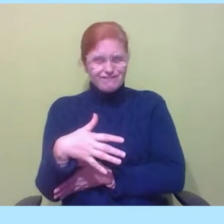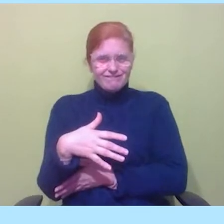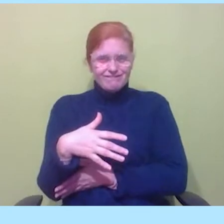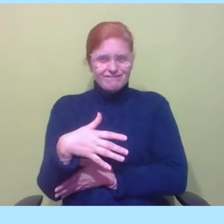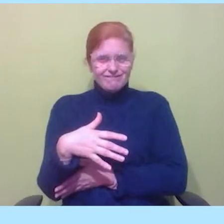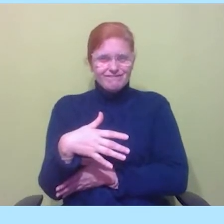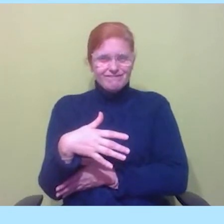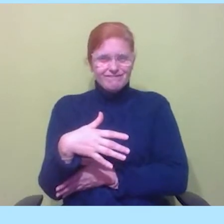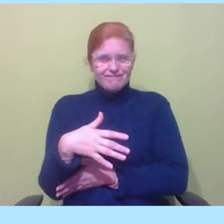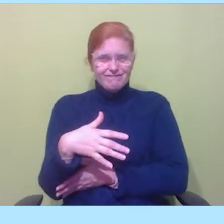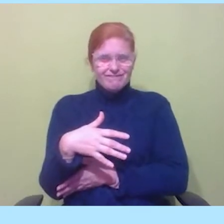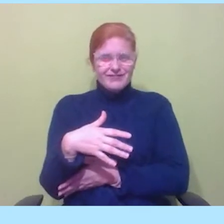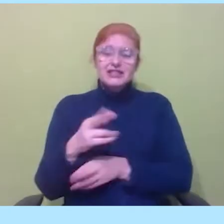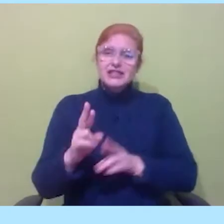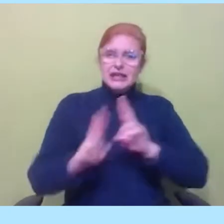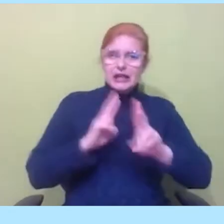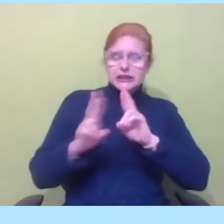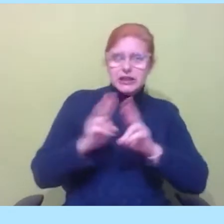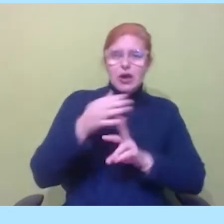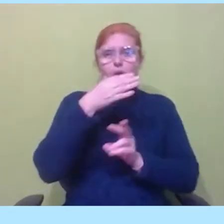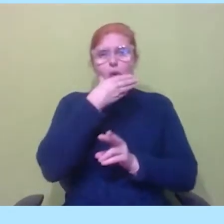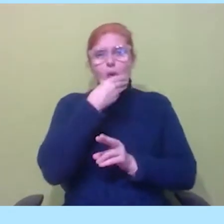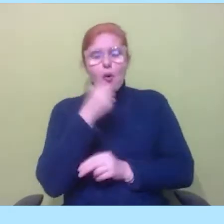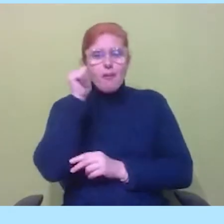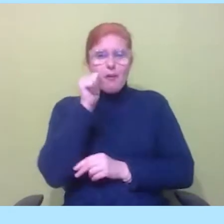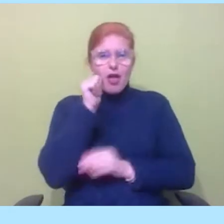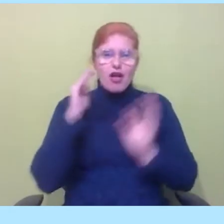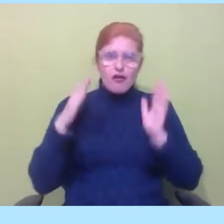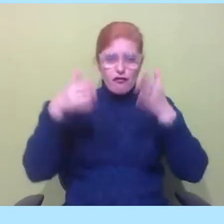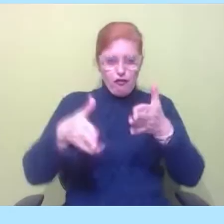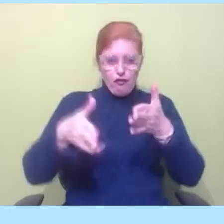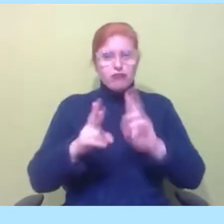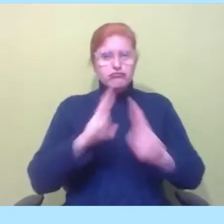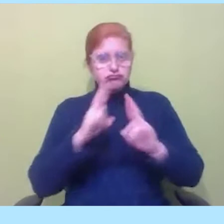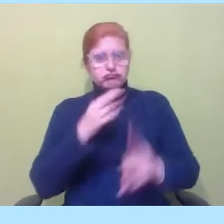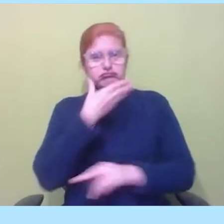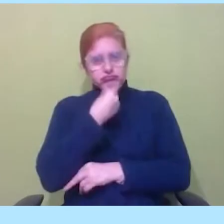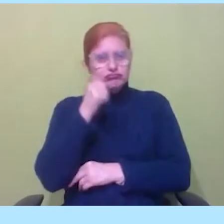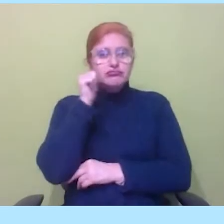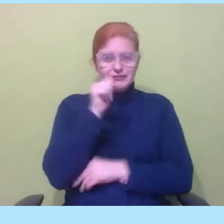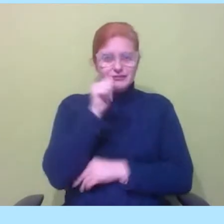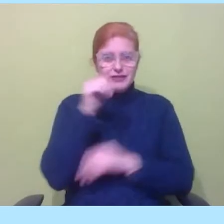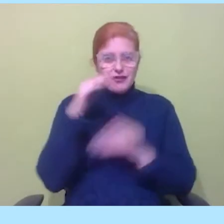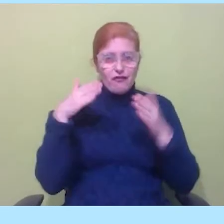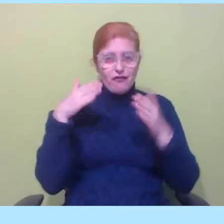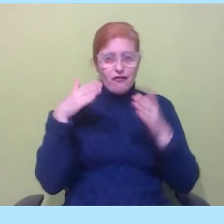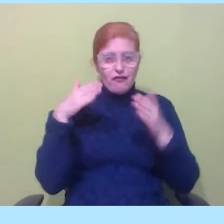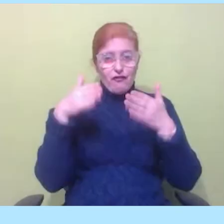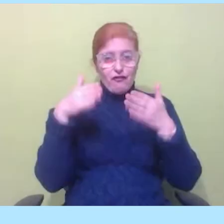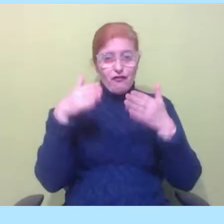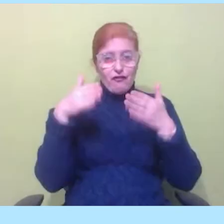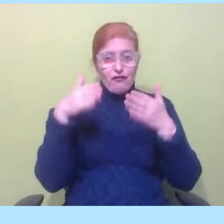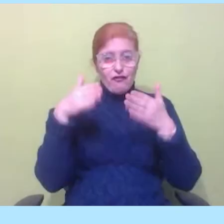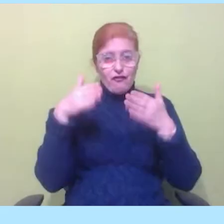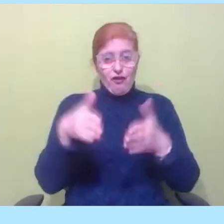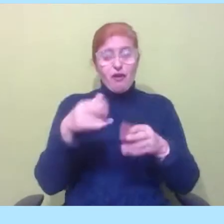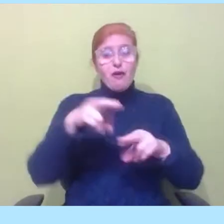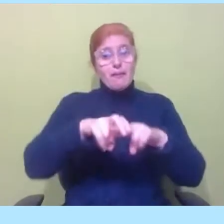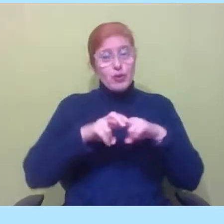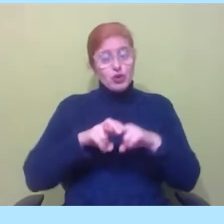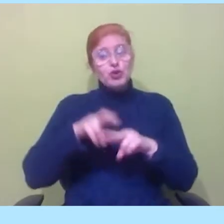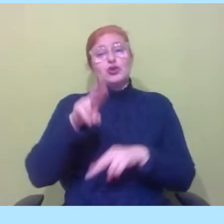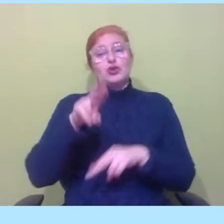nessas relações heteronormativas mesmo, por isso eu estou usando exatamente o modelo que ela aplica.